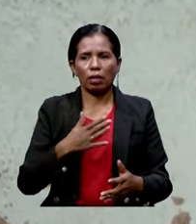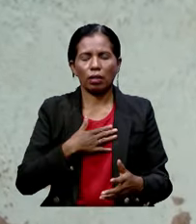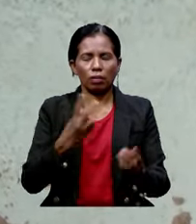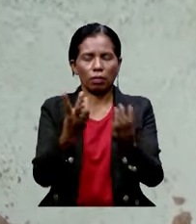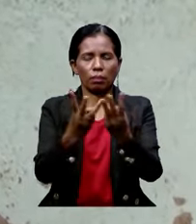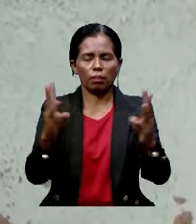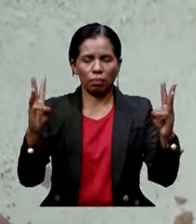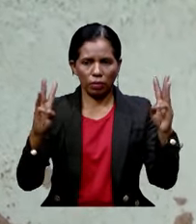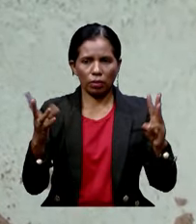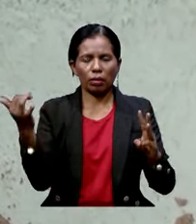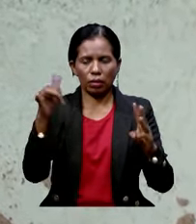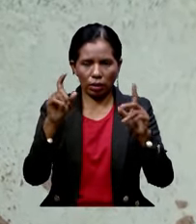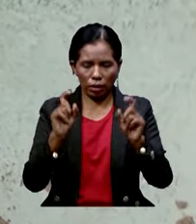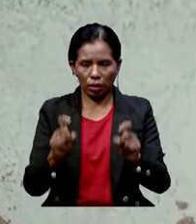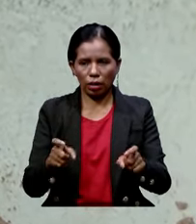ne, sira tinki